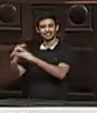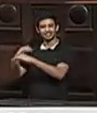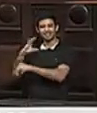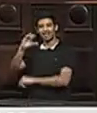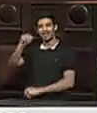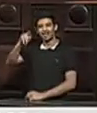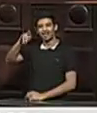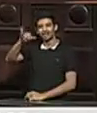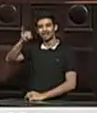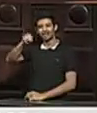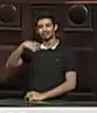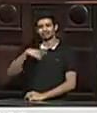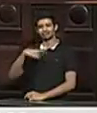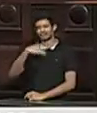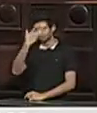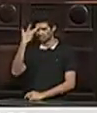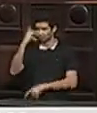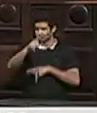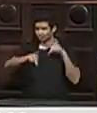de Humanidades.